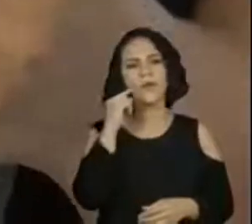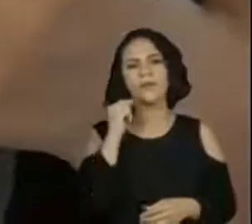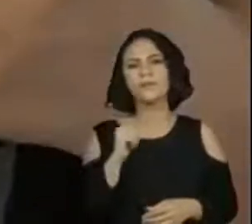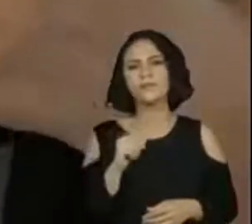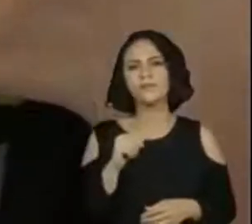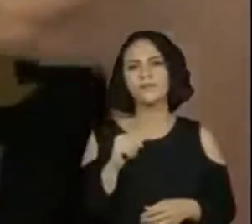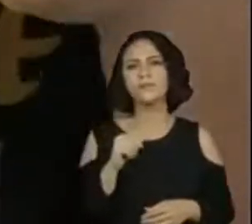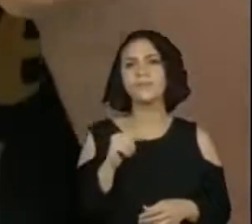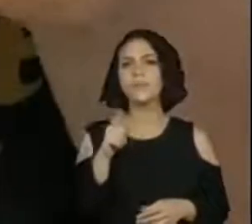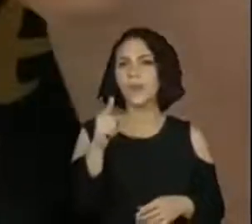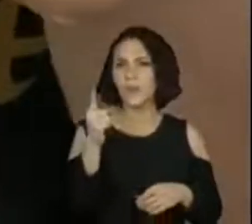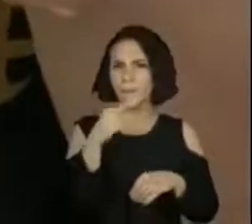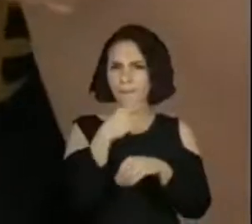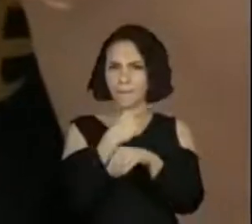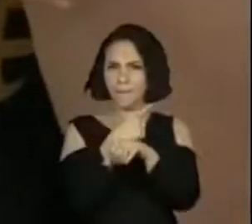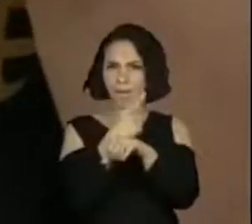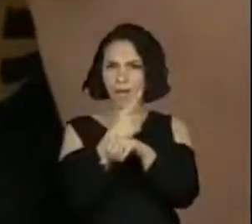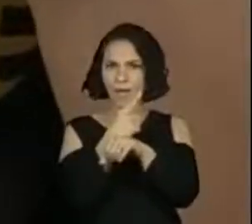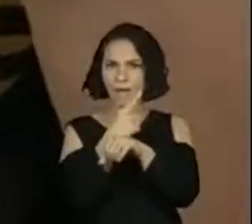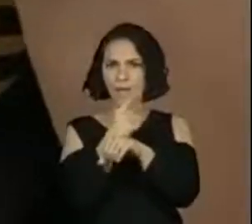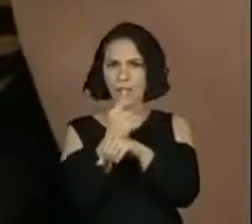Todos os ponteiros.